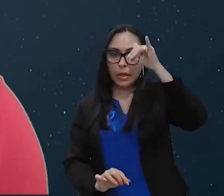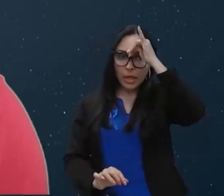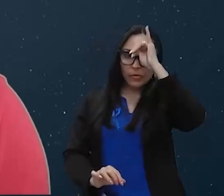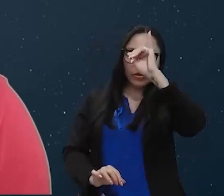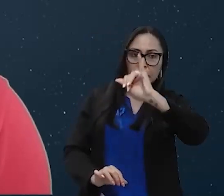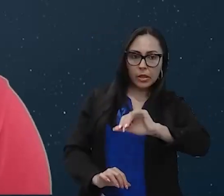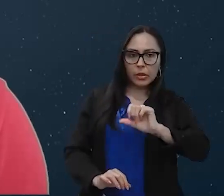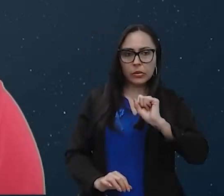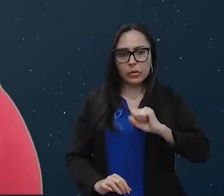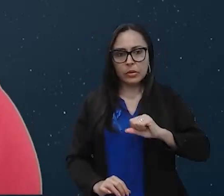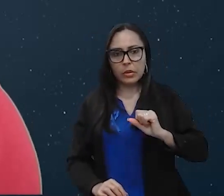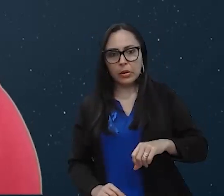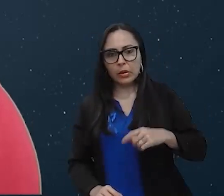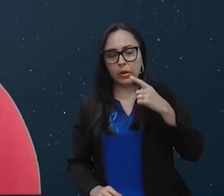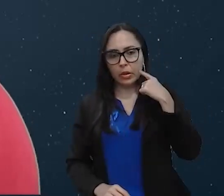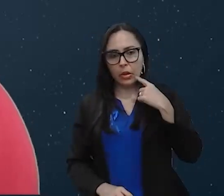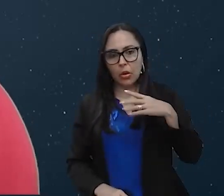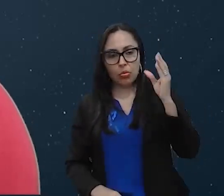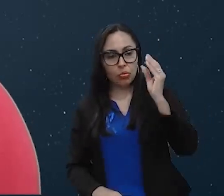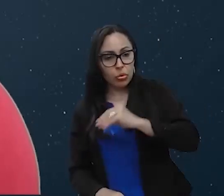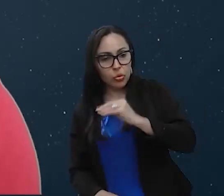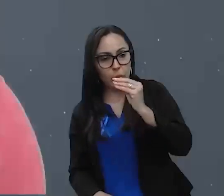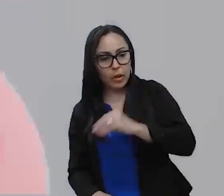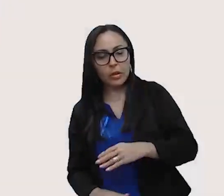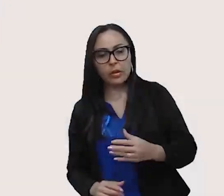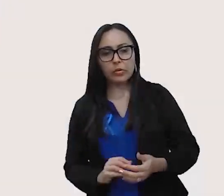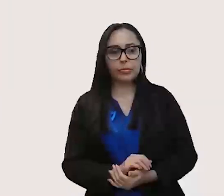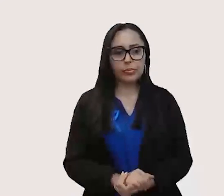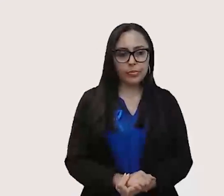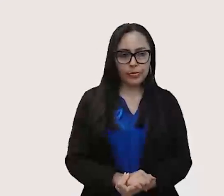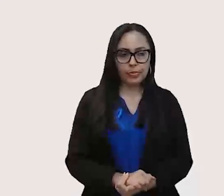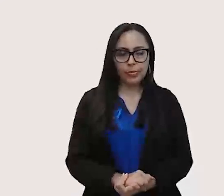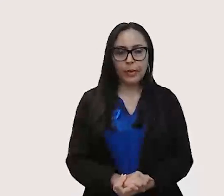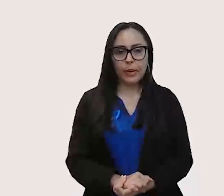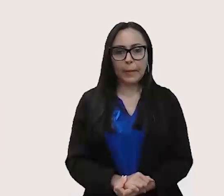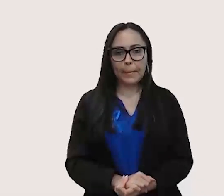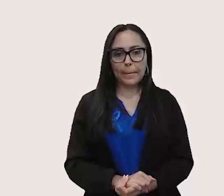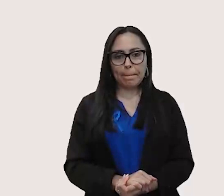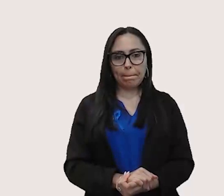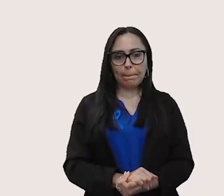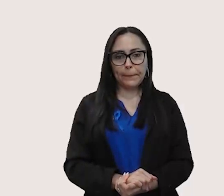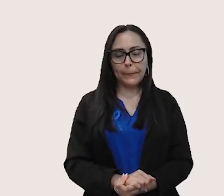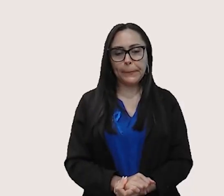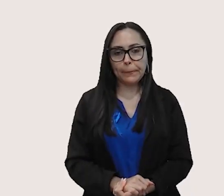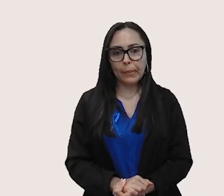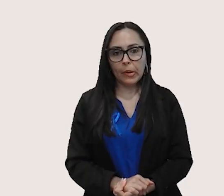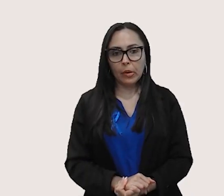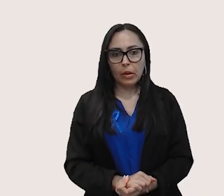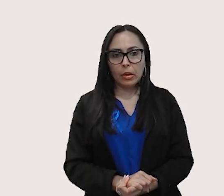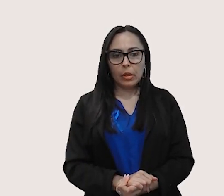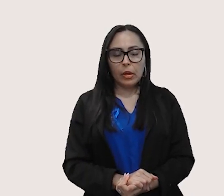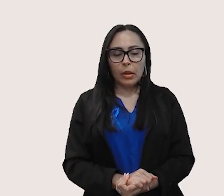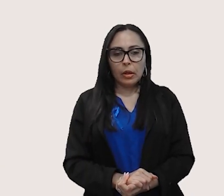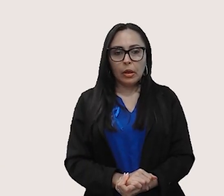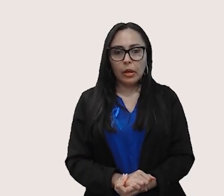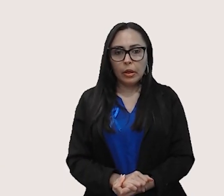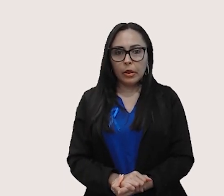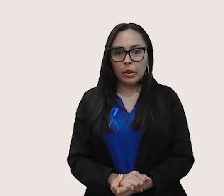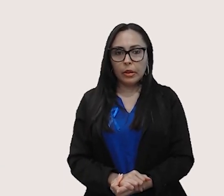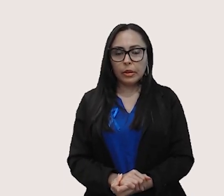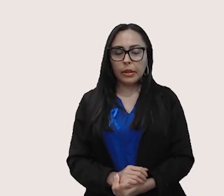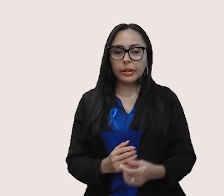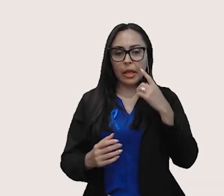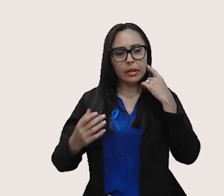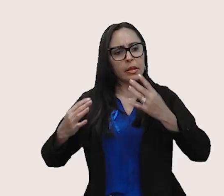evitar o desperdício de unidade de medida, tá bom? Vamos embora. Aí, meu povo, a tecnologia